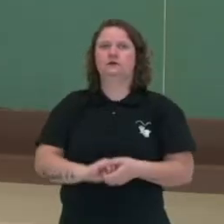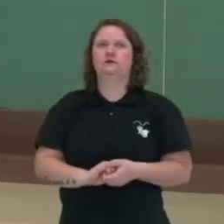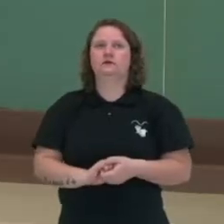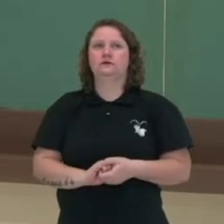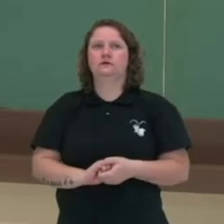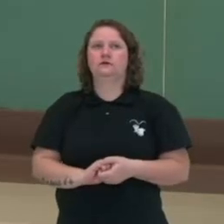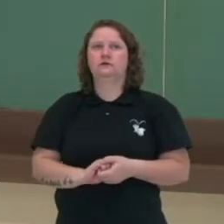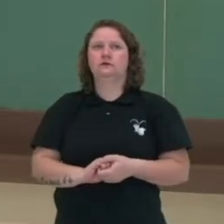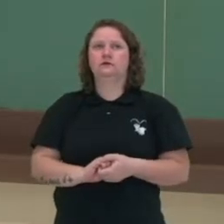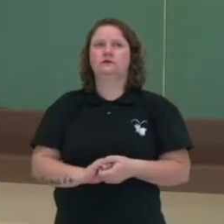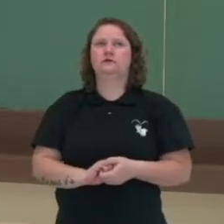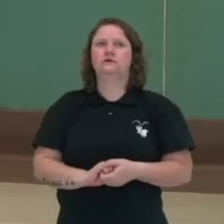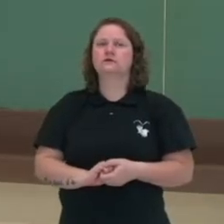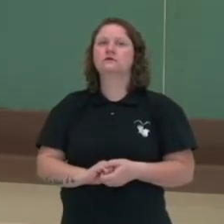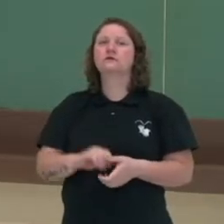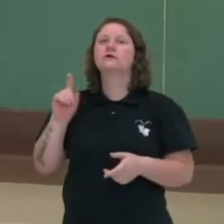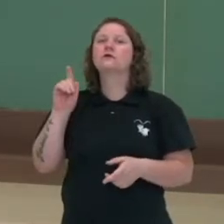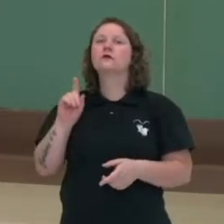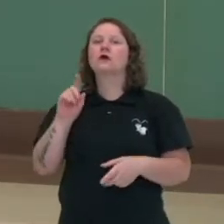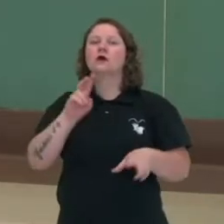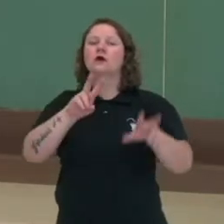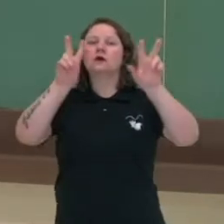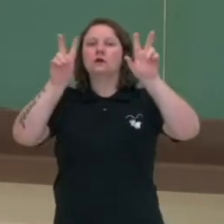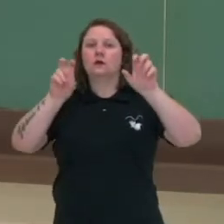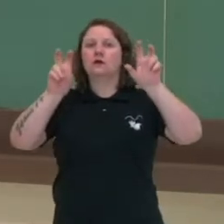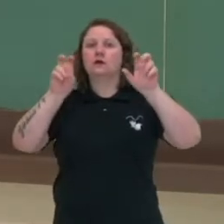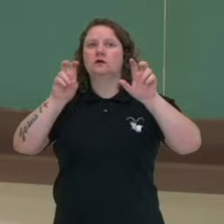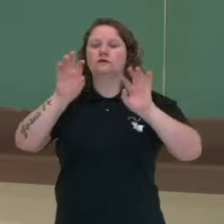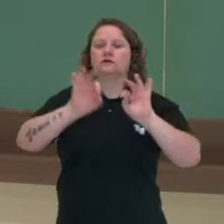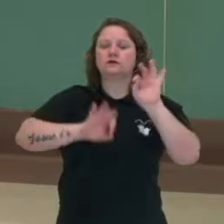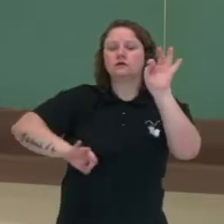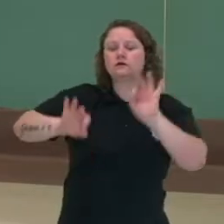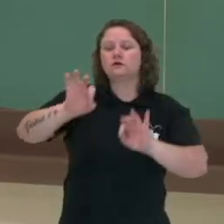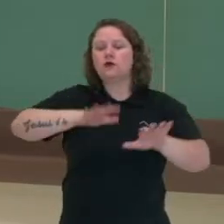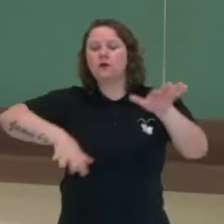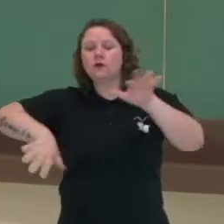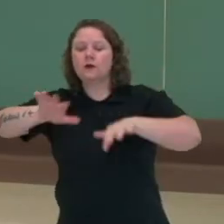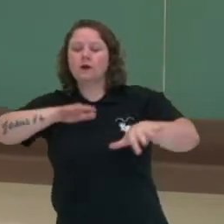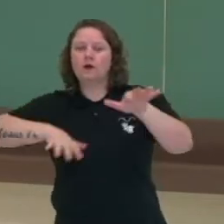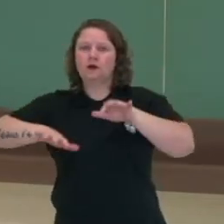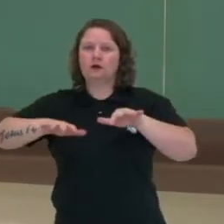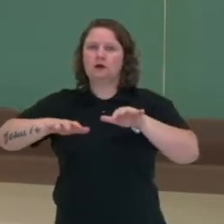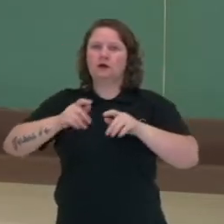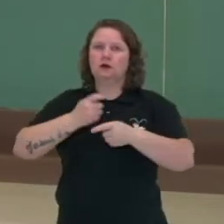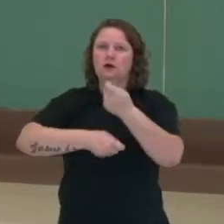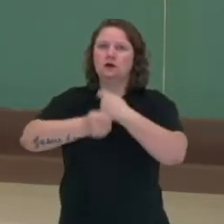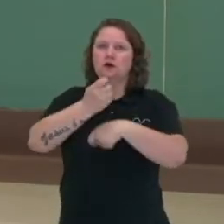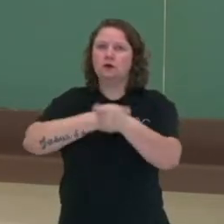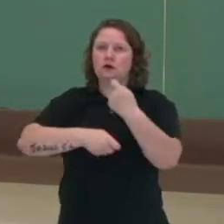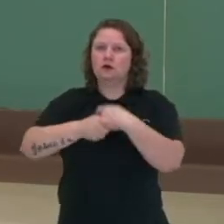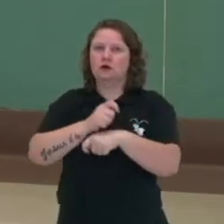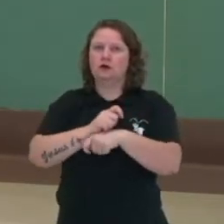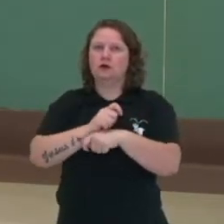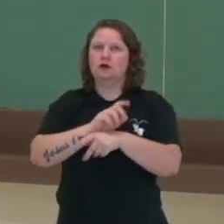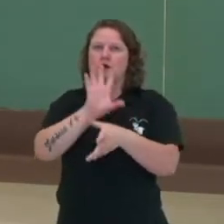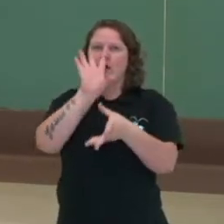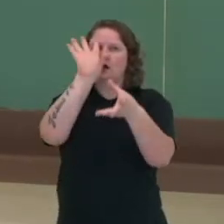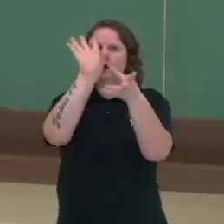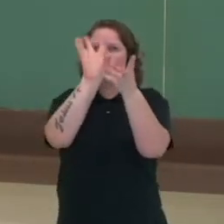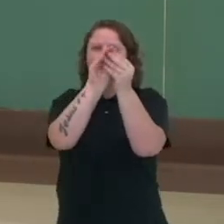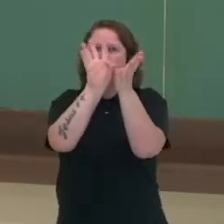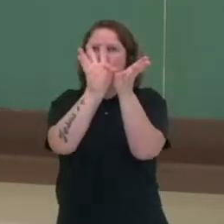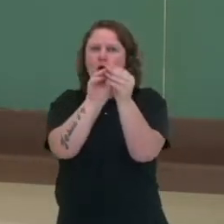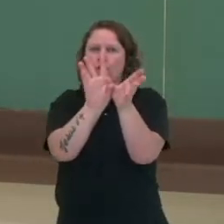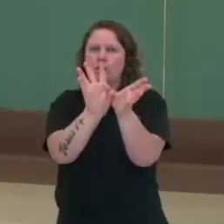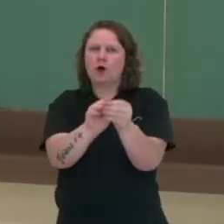legal. Olha lá, o termo senhorio descreve a organização da economia e da sociedade rurais da Europa Ocidental. Resumidamente,